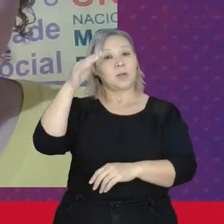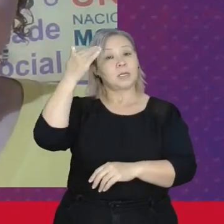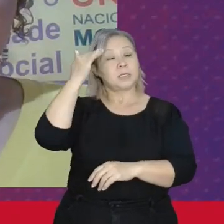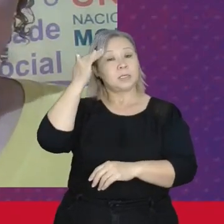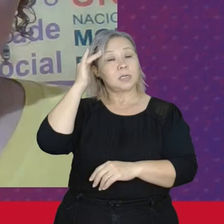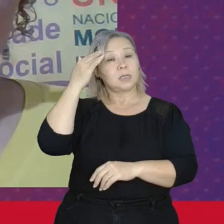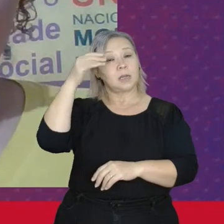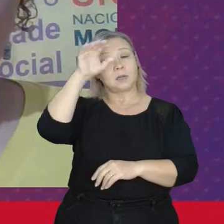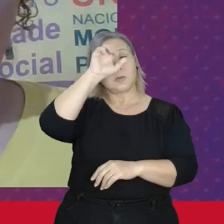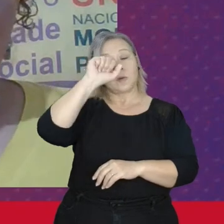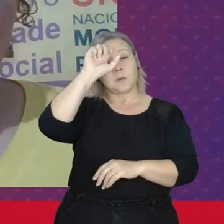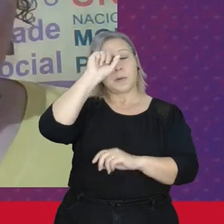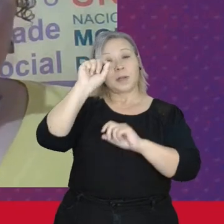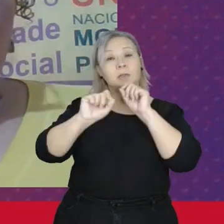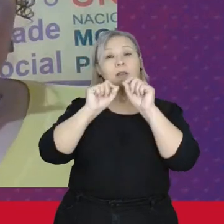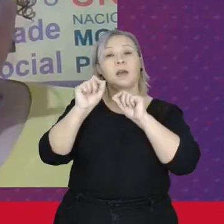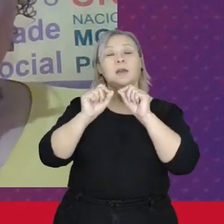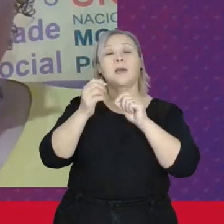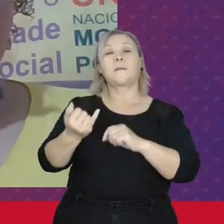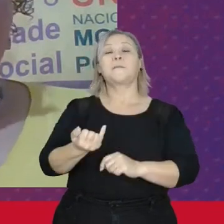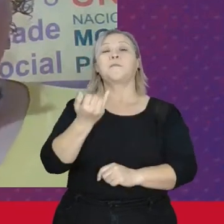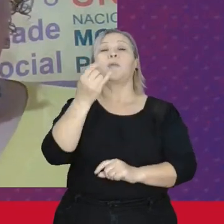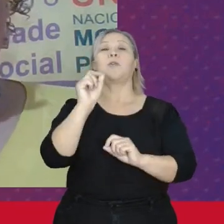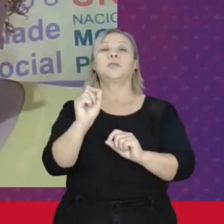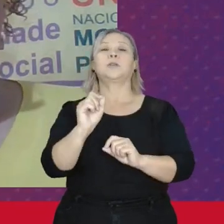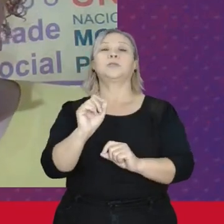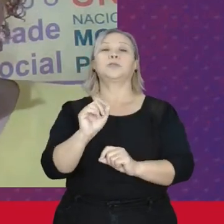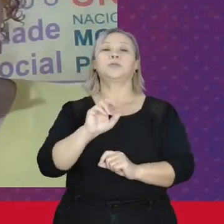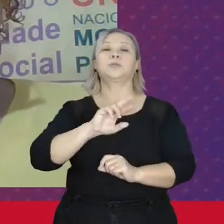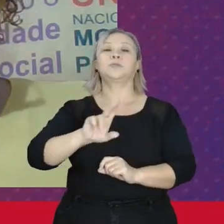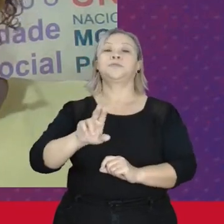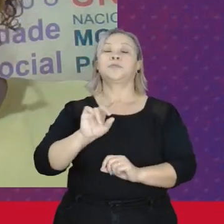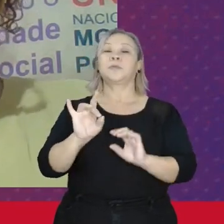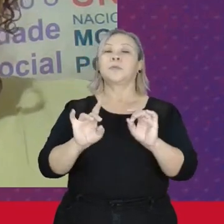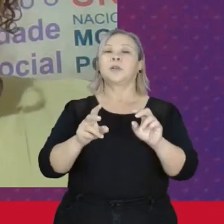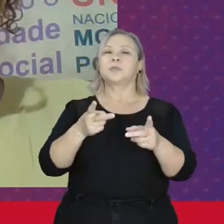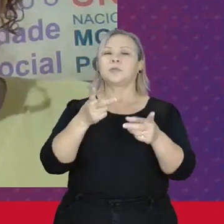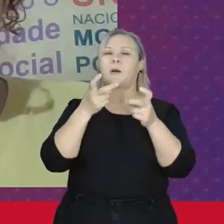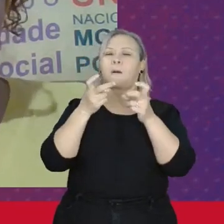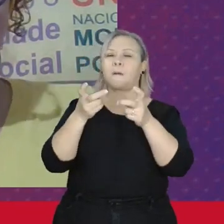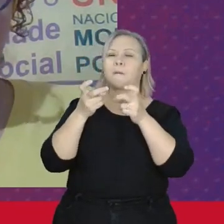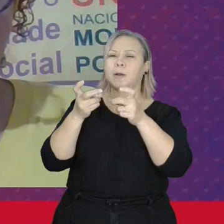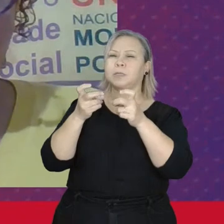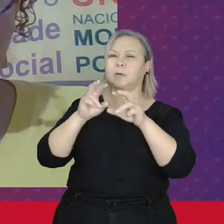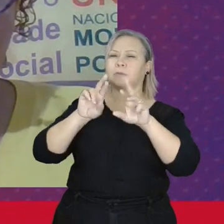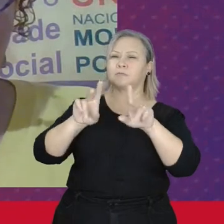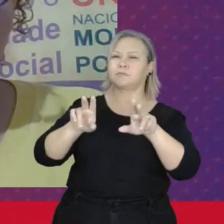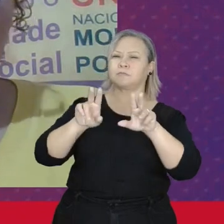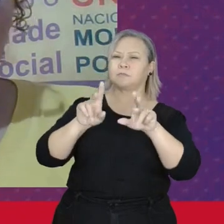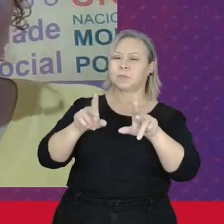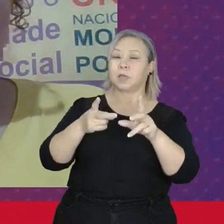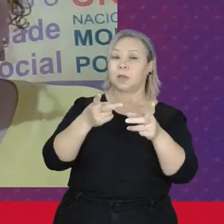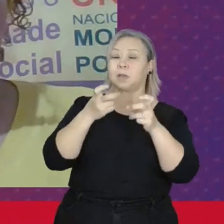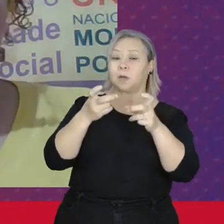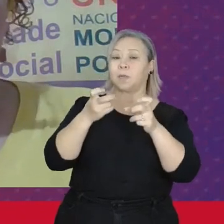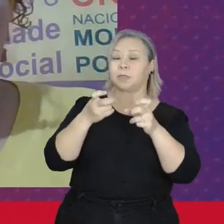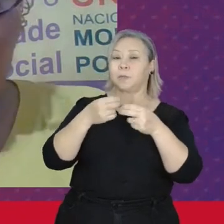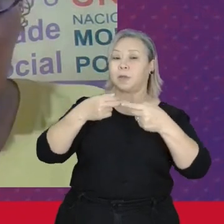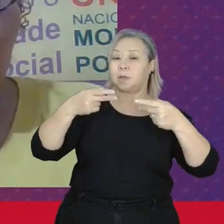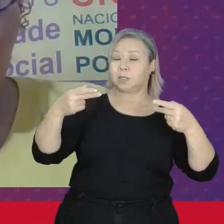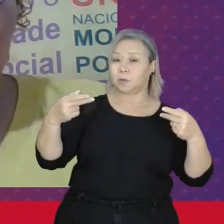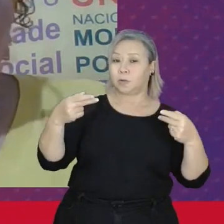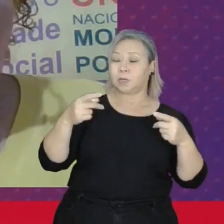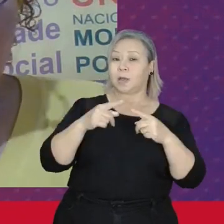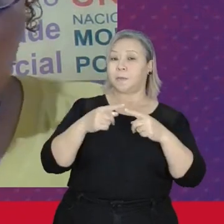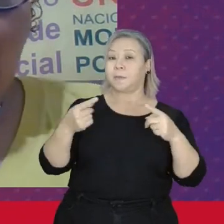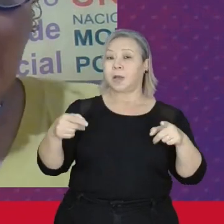compreenderem, né, que é importante não só ter o olhar diferenciado para a questão de gênero, mas também